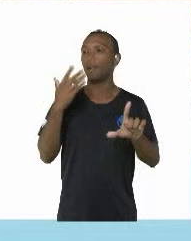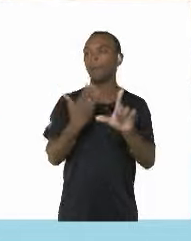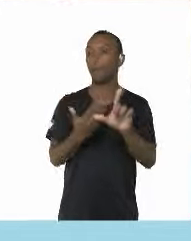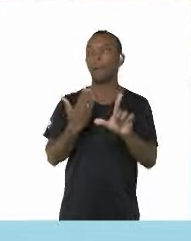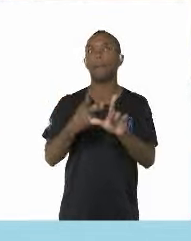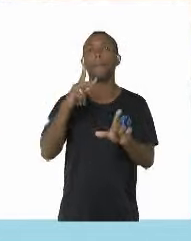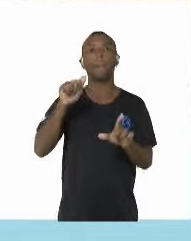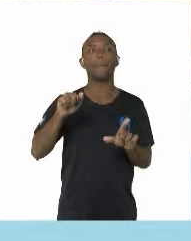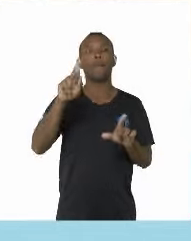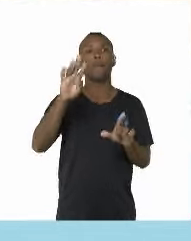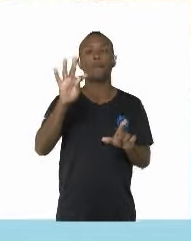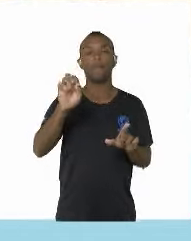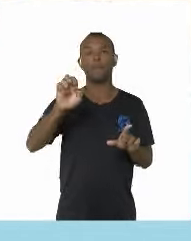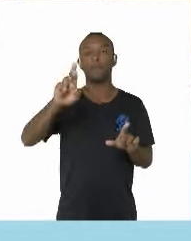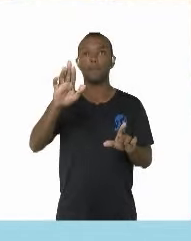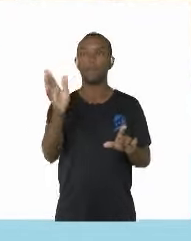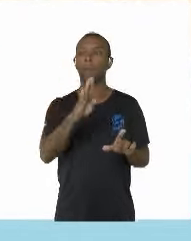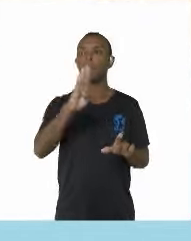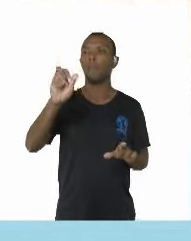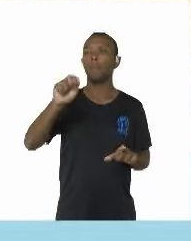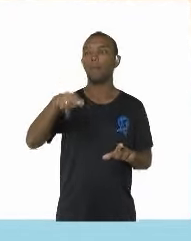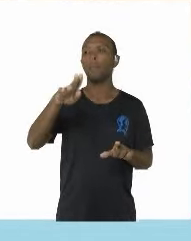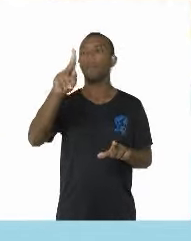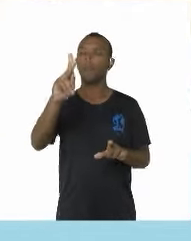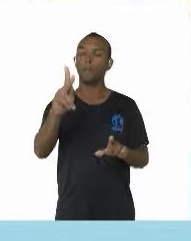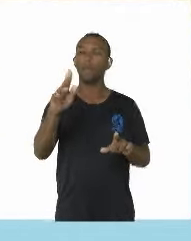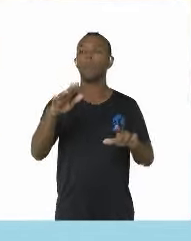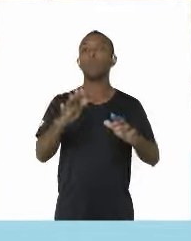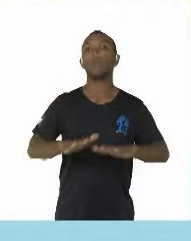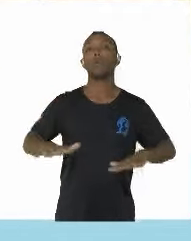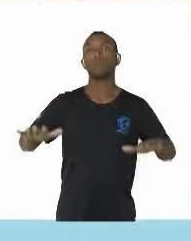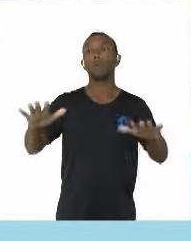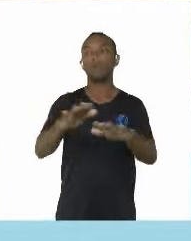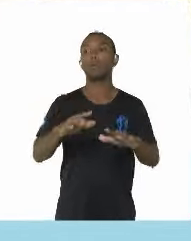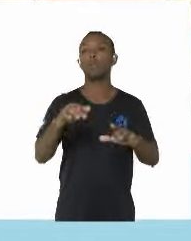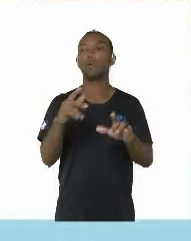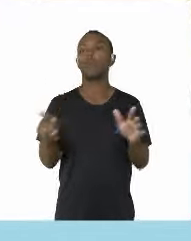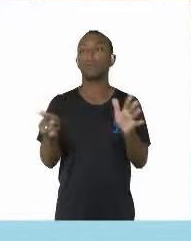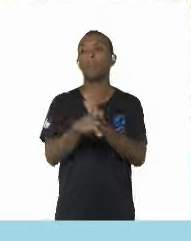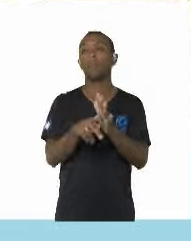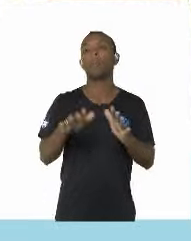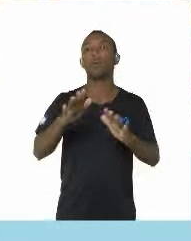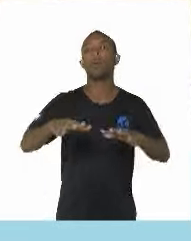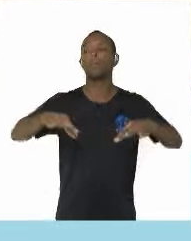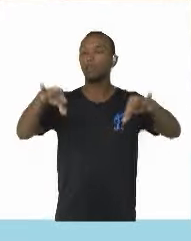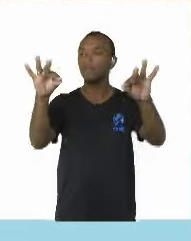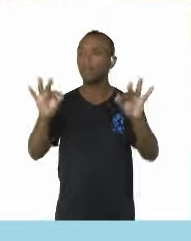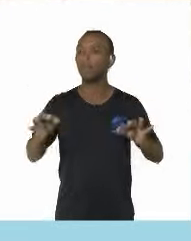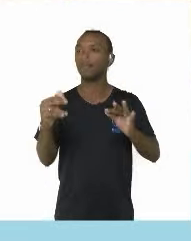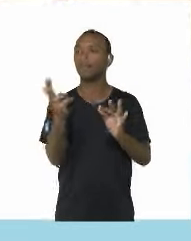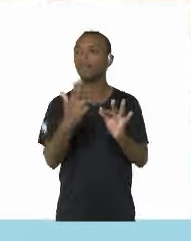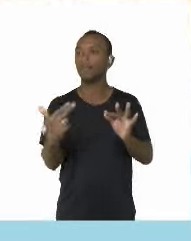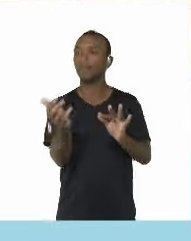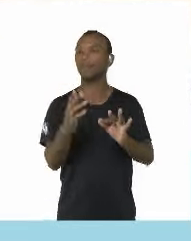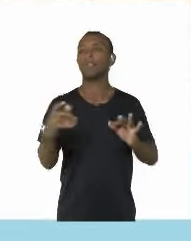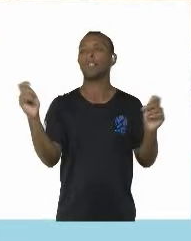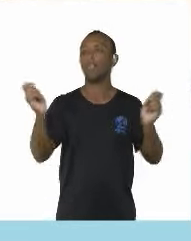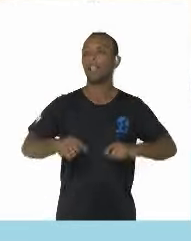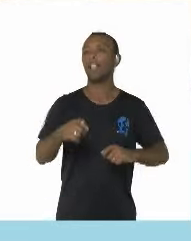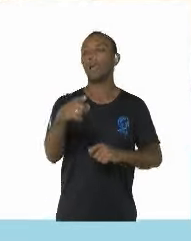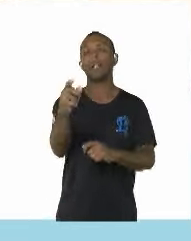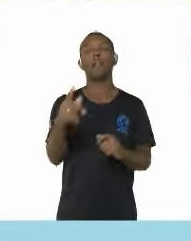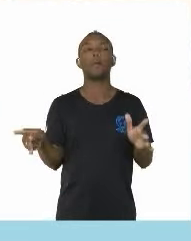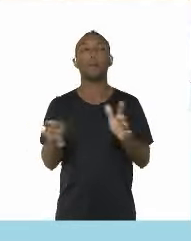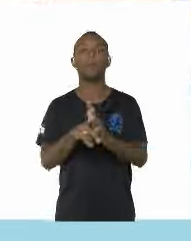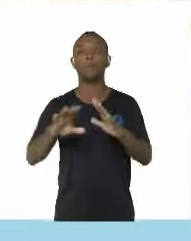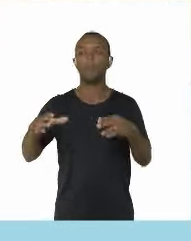Bank, que é uma plataforma que é um banco de imagens, mas é um banco de imagens de estamparia só para o segmento